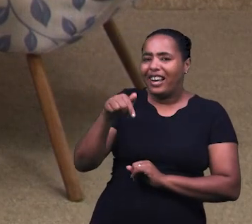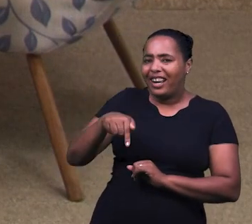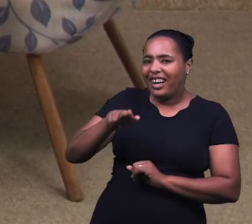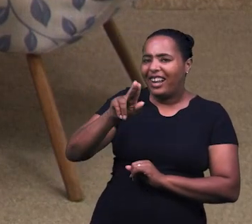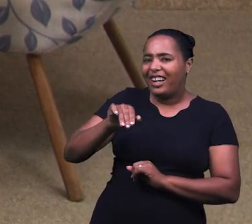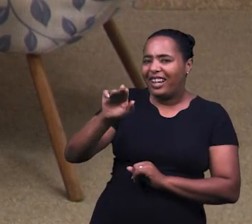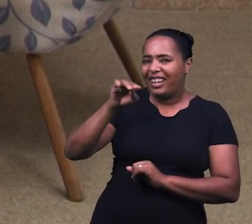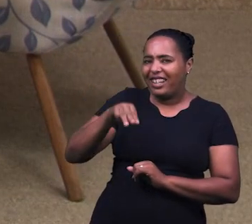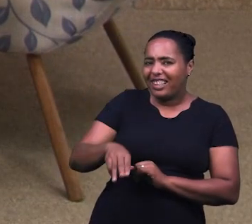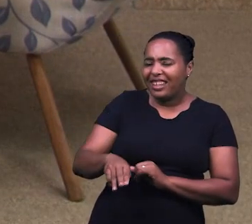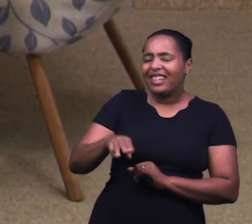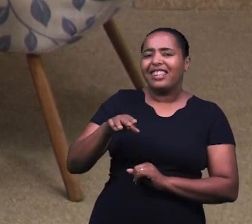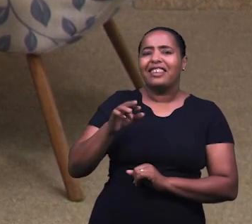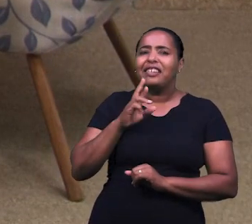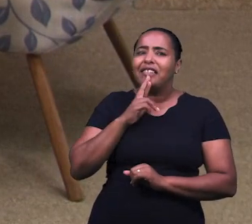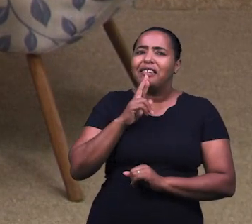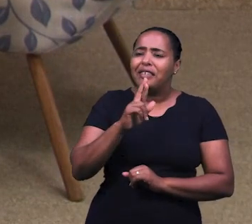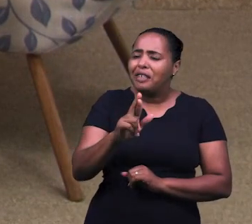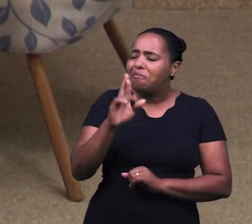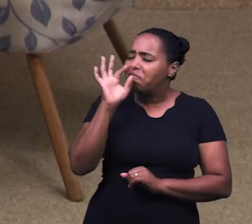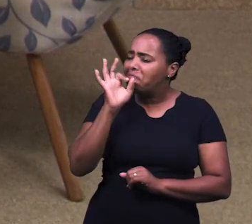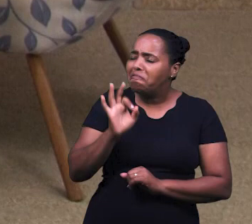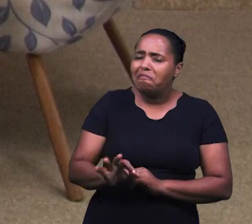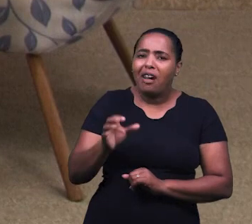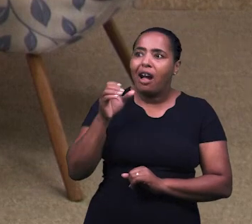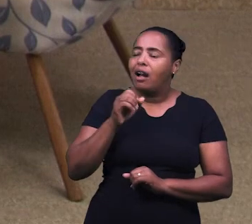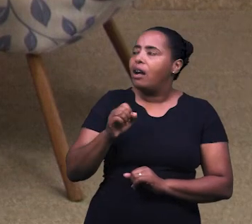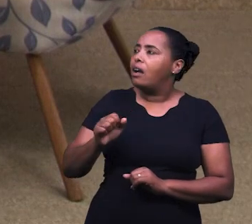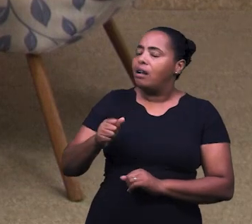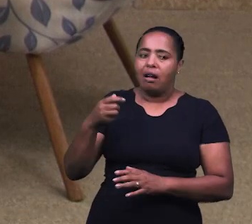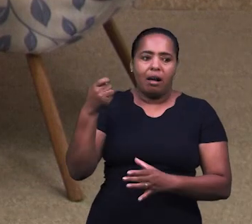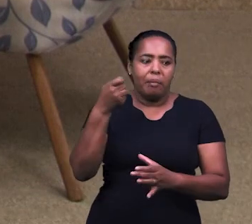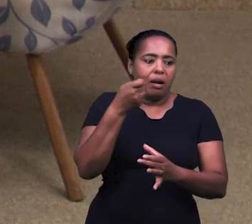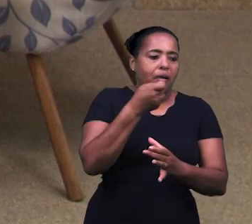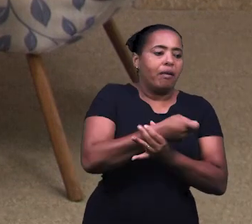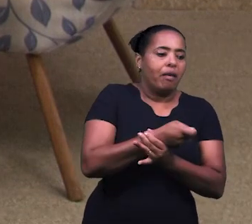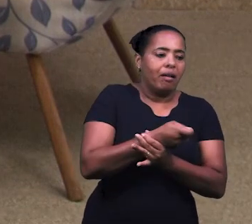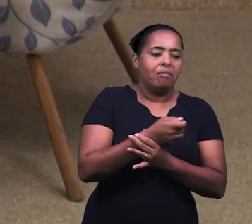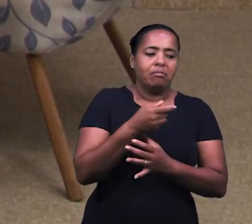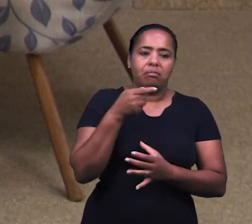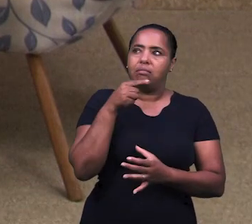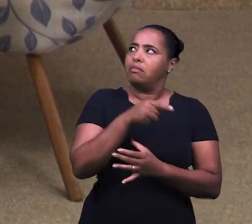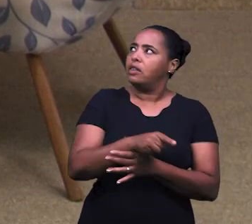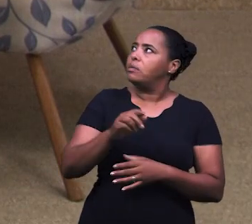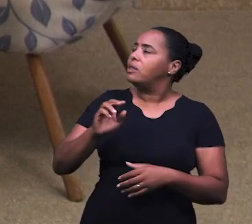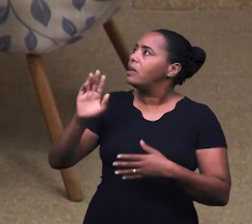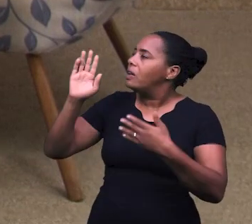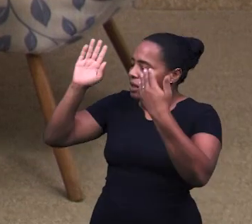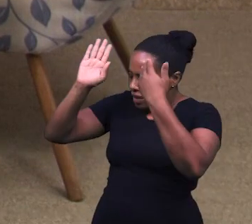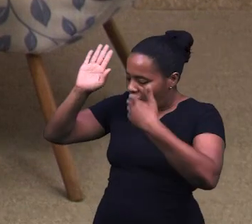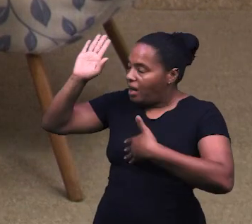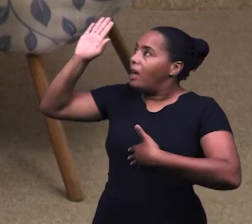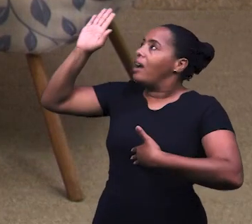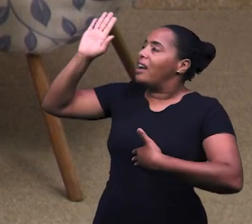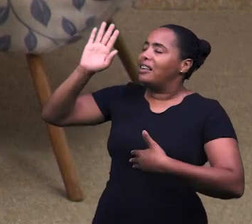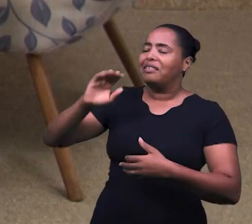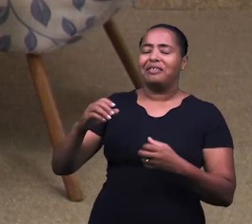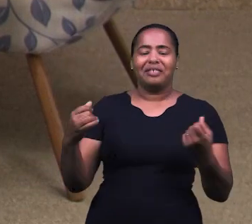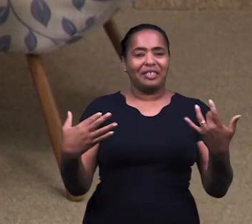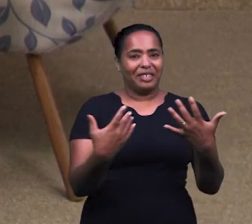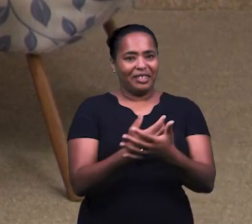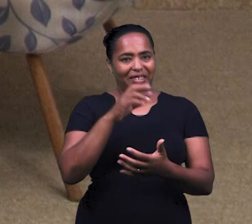Joaquim, que leu ali e respondeu atentamente: Abraão. E Abraão respondeu: eis-me